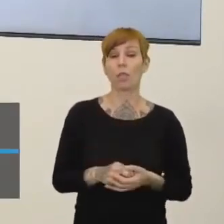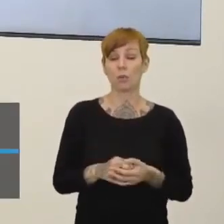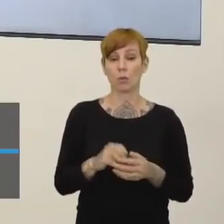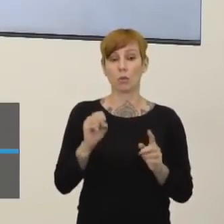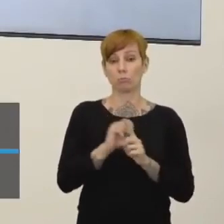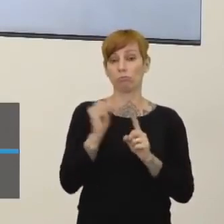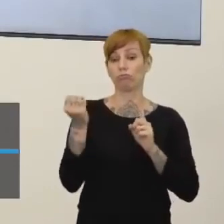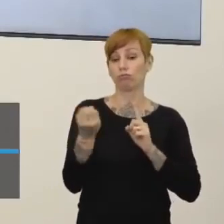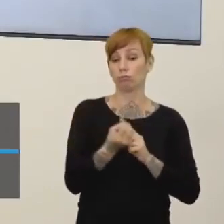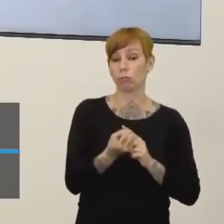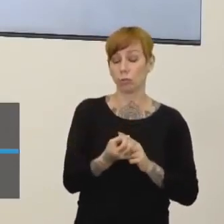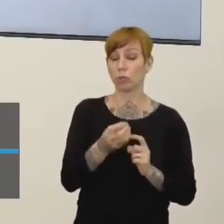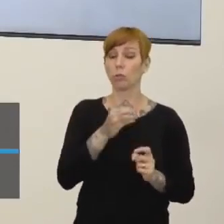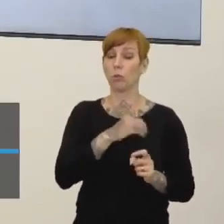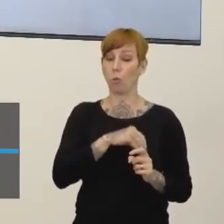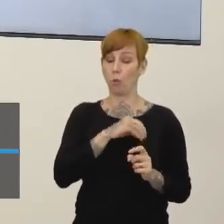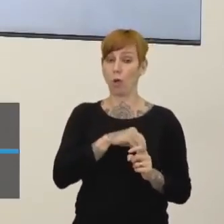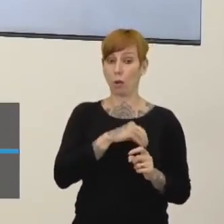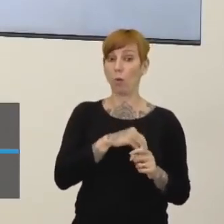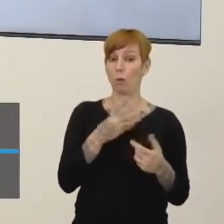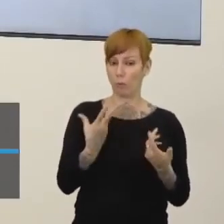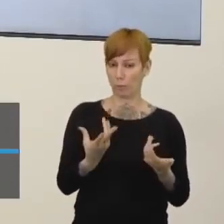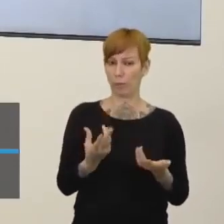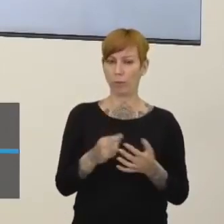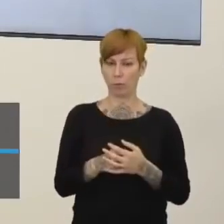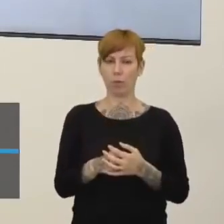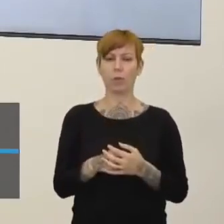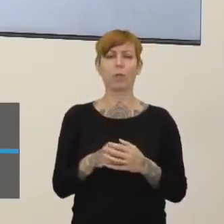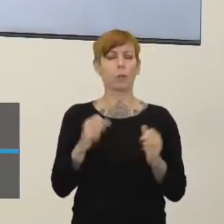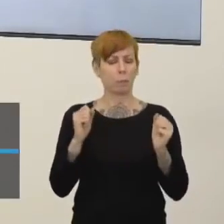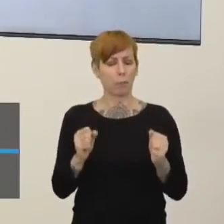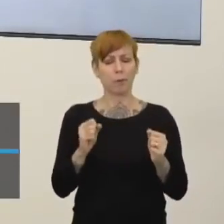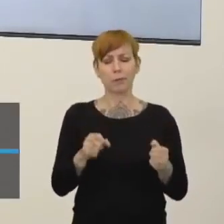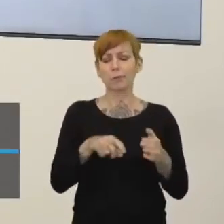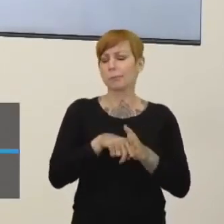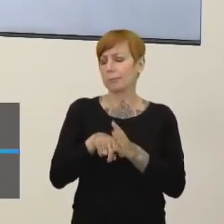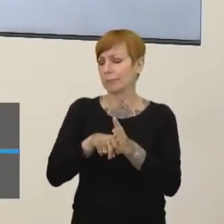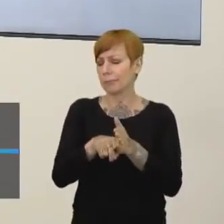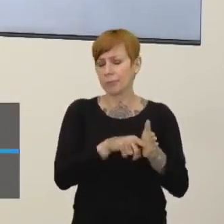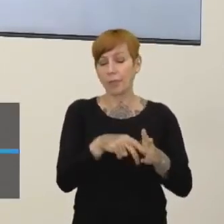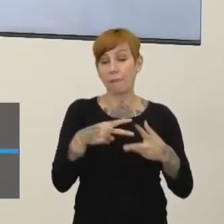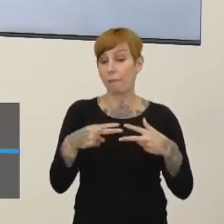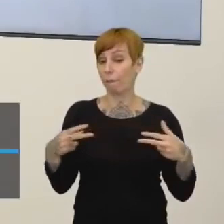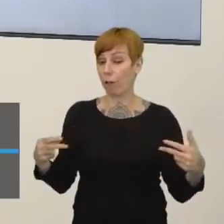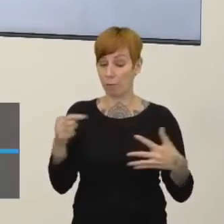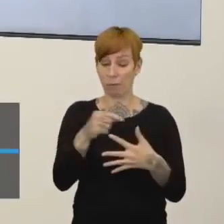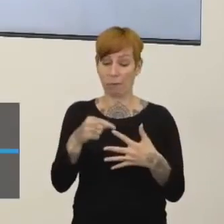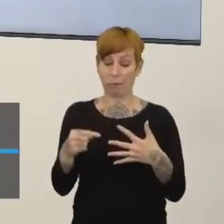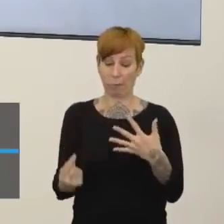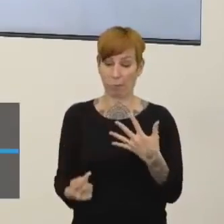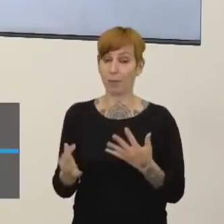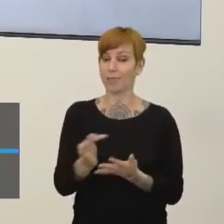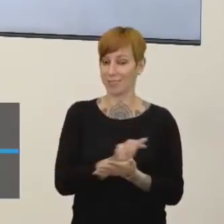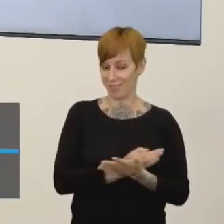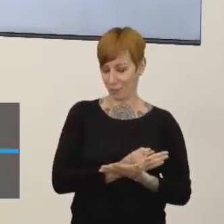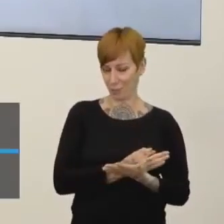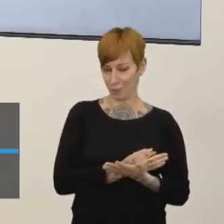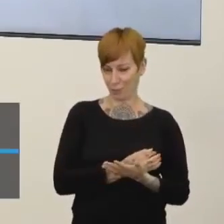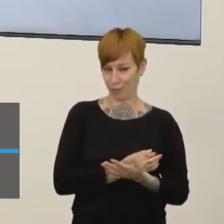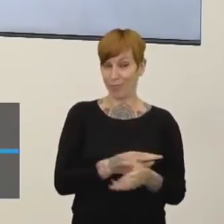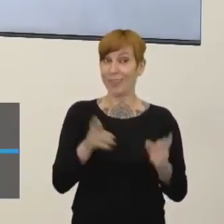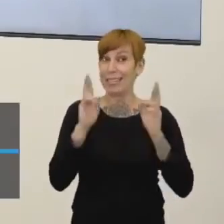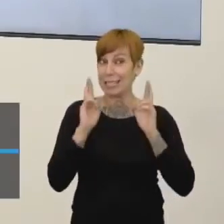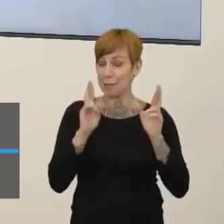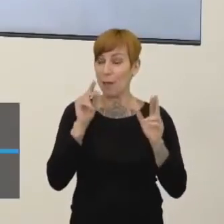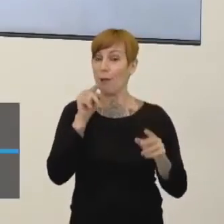fazer análise, muita coisa através desse texto que eu passei para vocês. Eu espero que essa aula tenha feito sentido